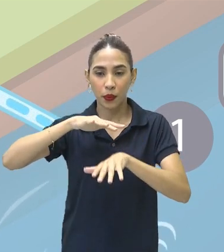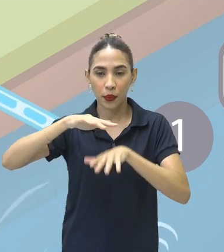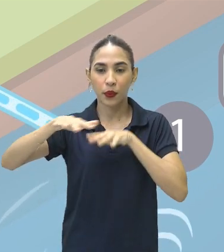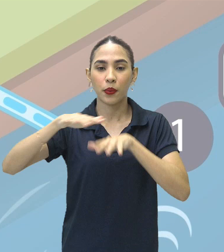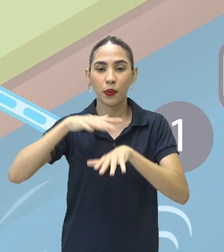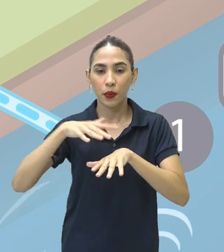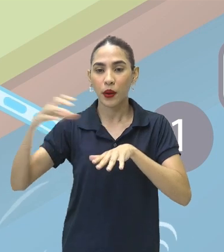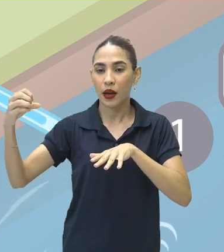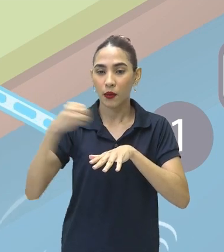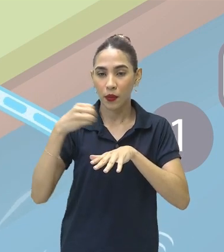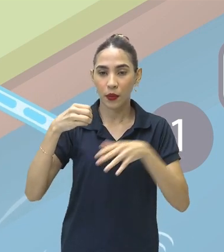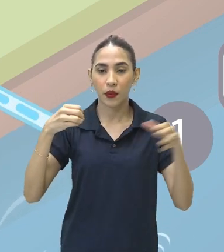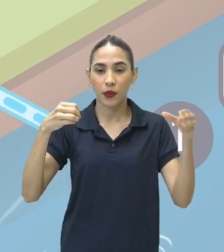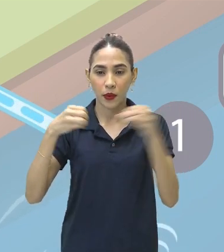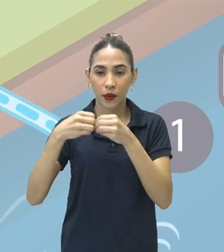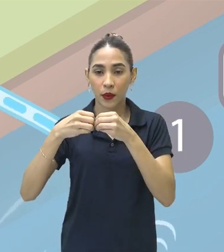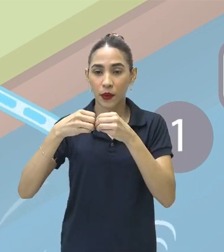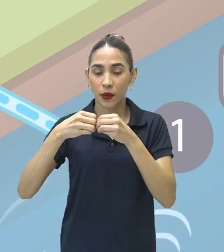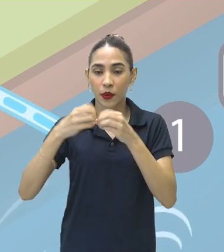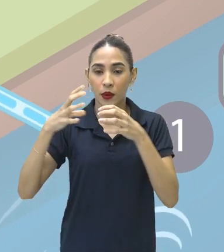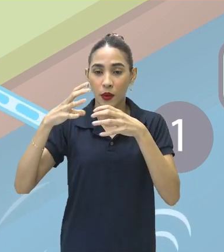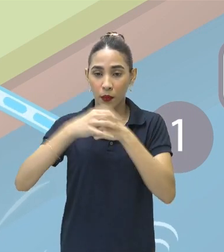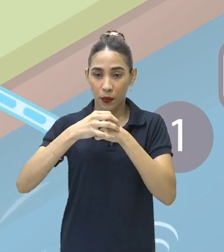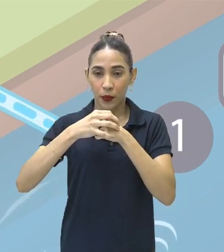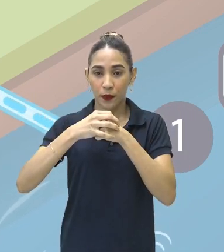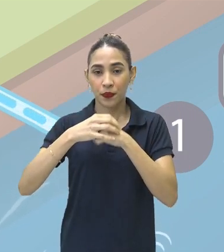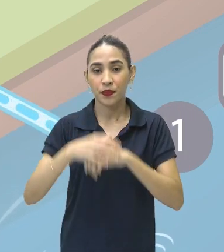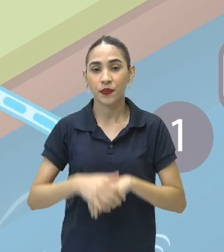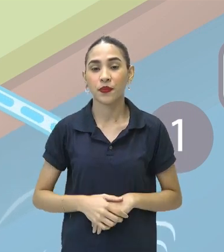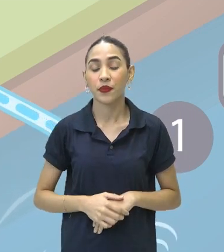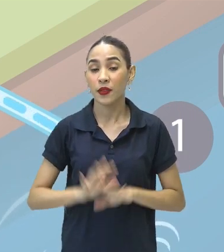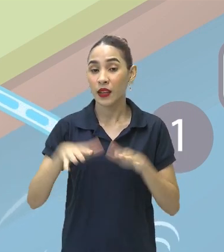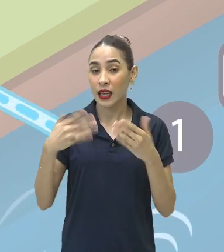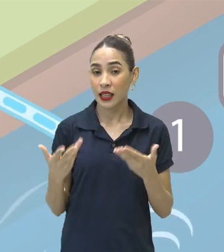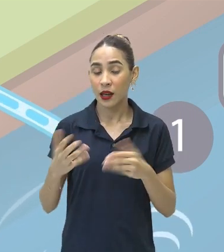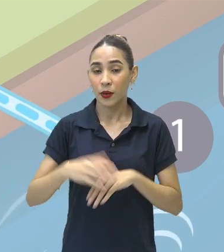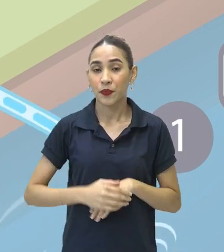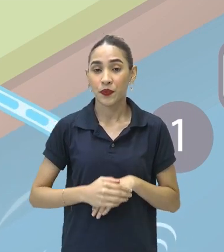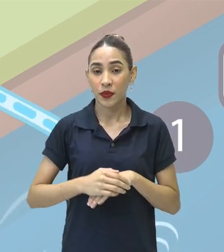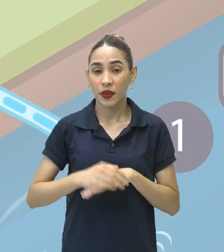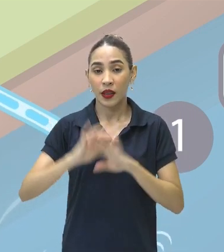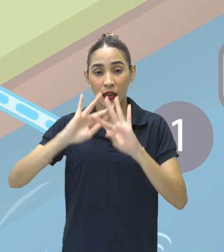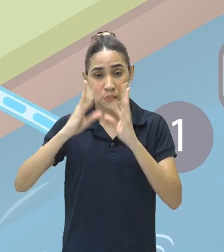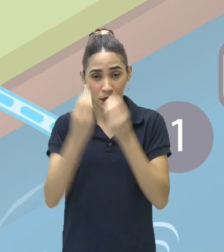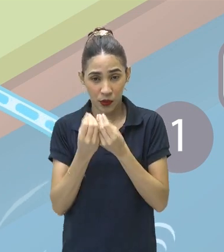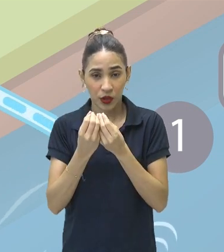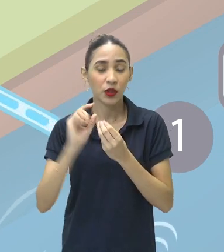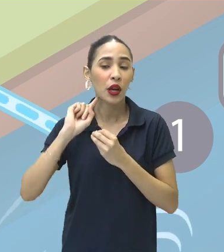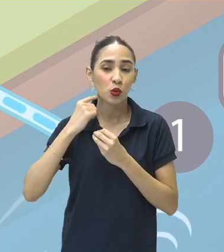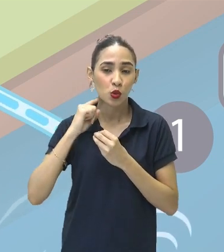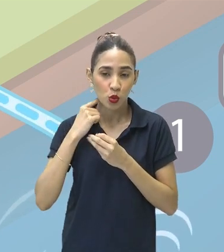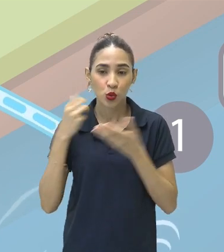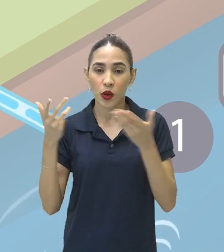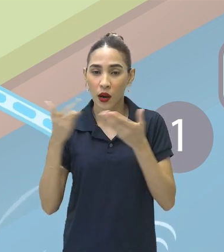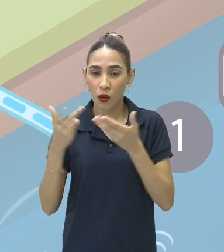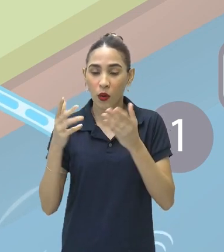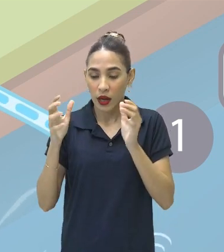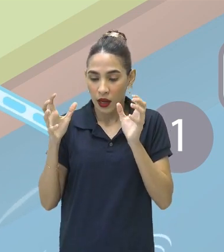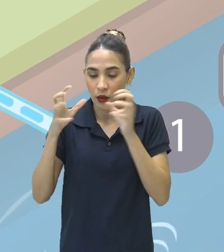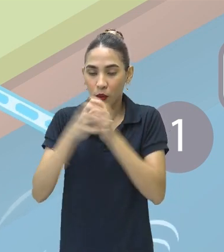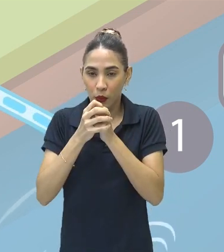das partículas e a formação de flocos. Com isso, as partículas impurezas agora